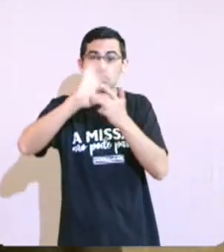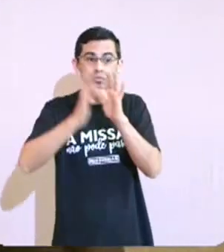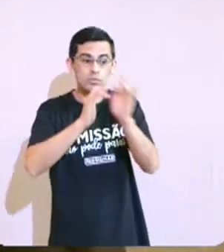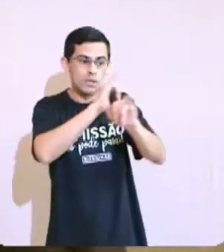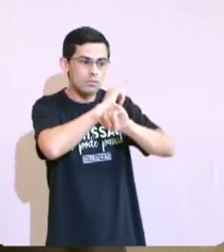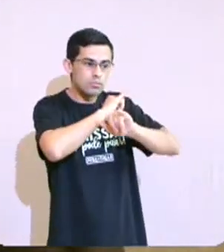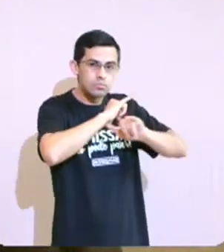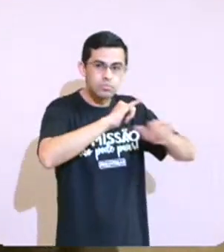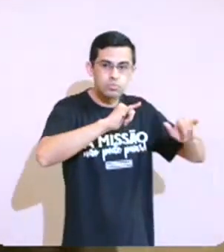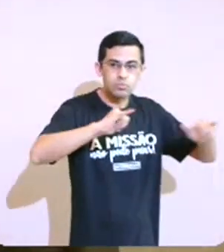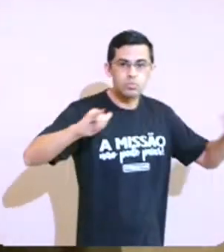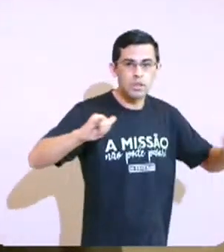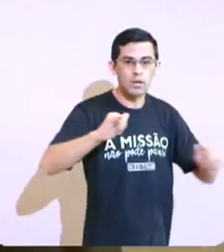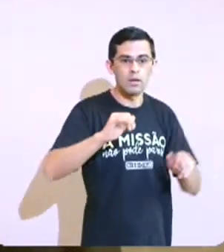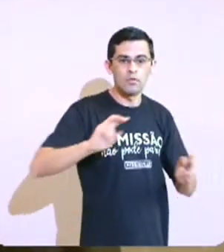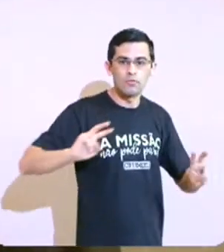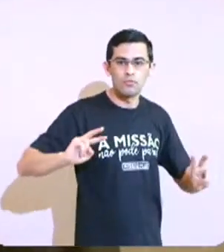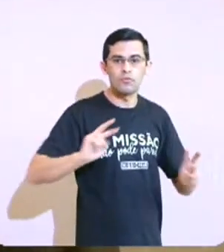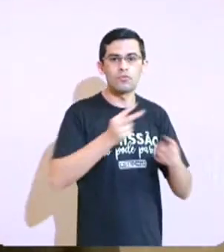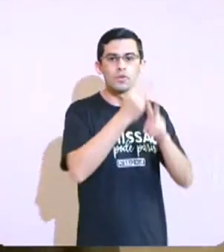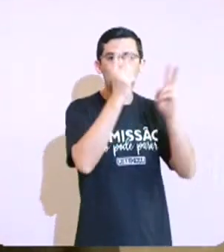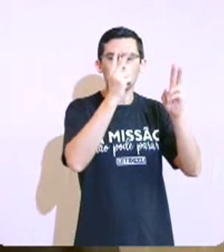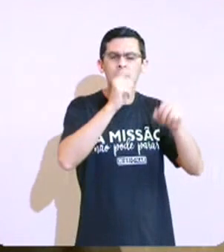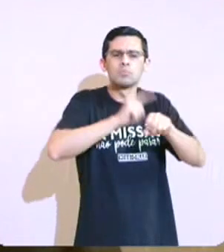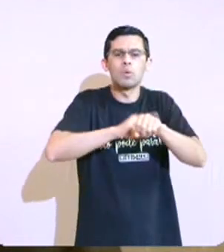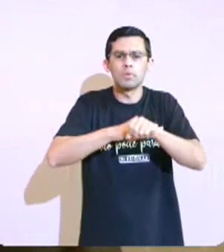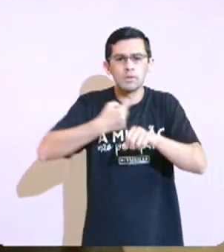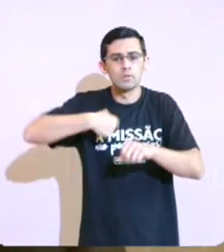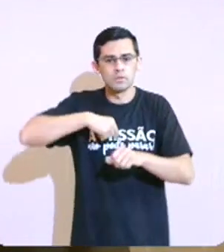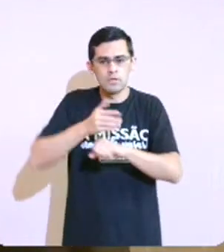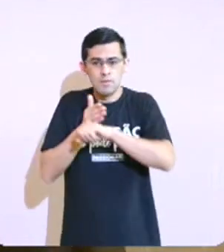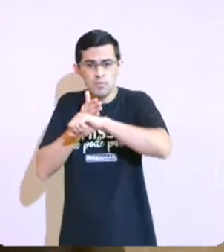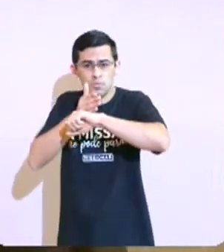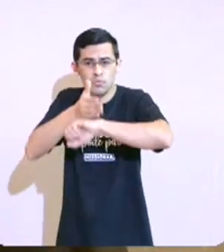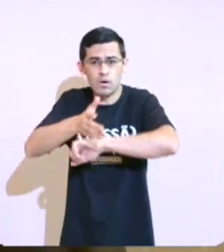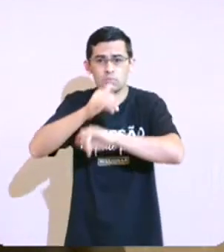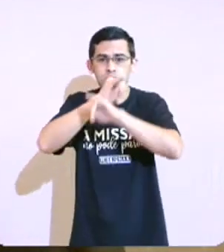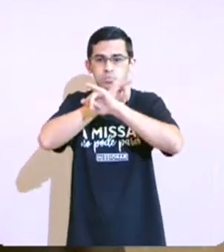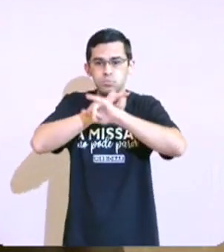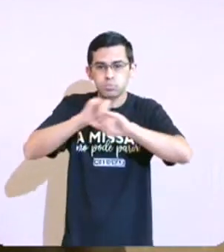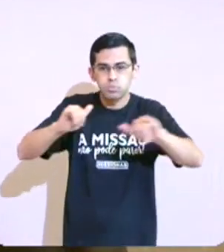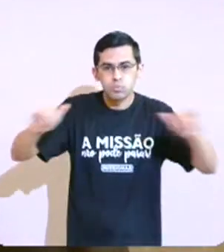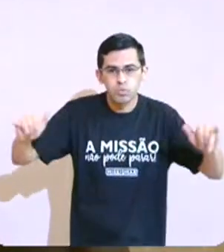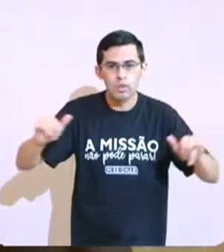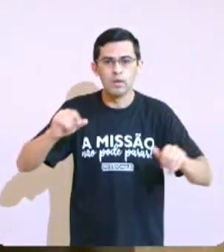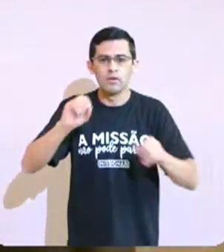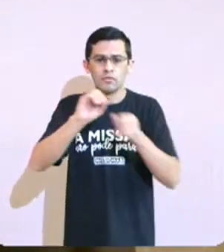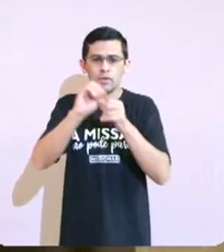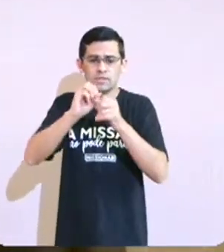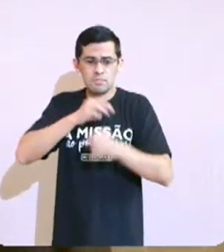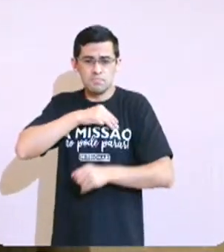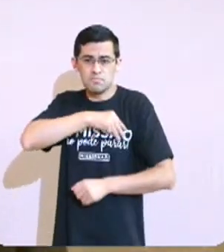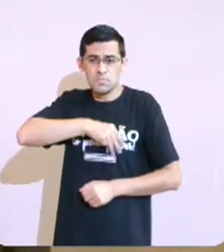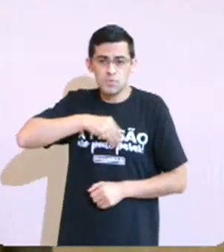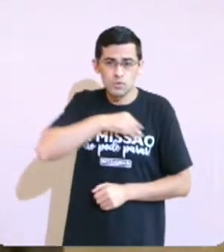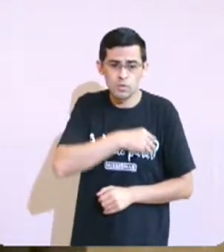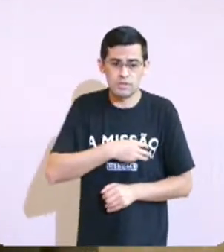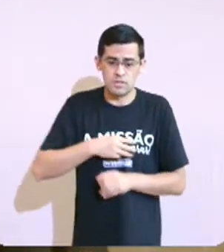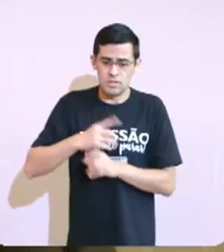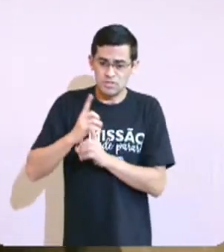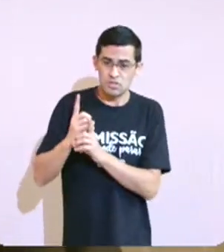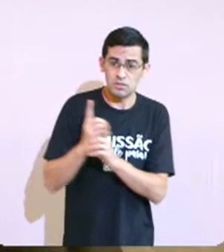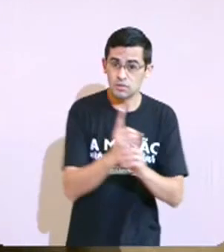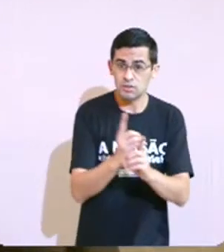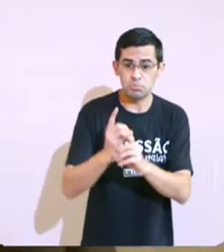vitória? Quando saímos para proclamar o Evangelho, quando vamos na tarefa de fazer discípulos de todas as